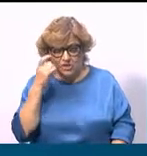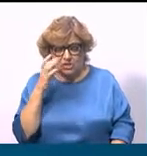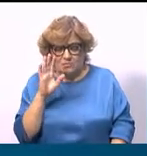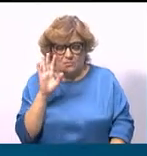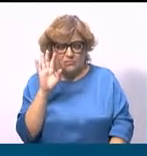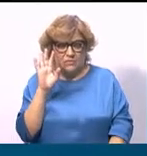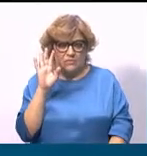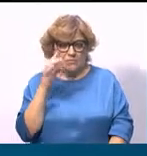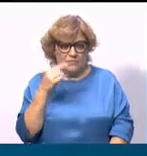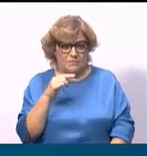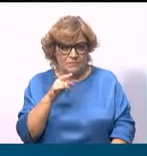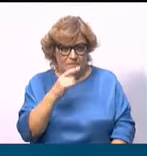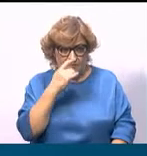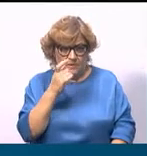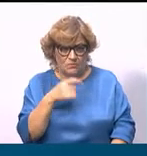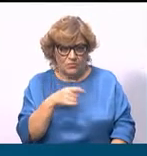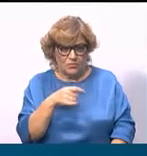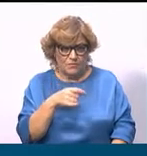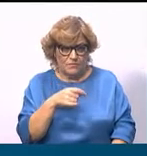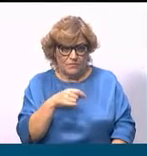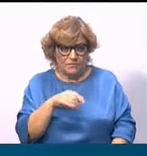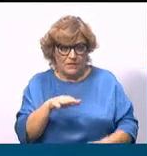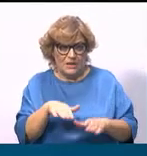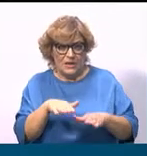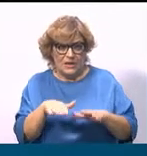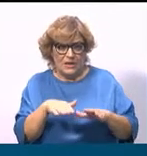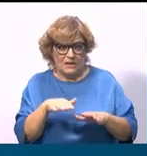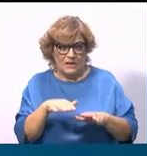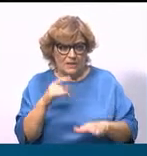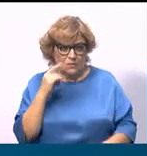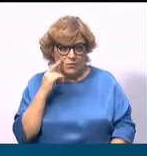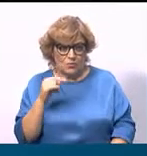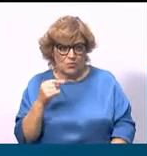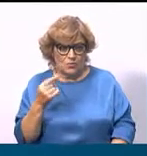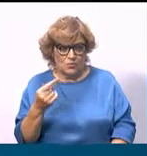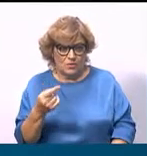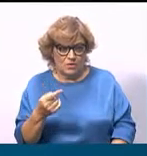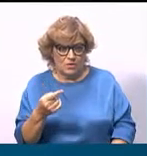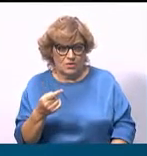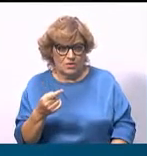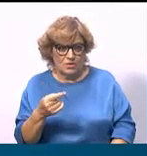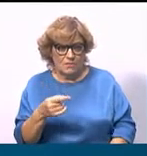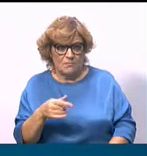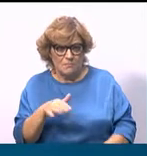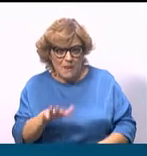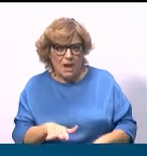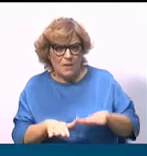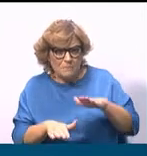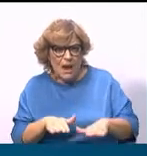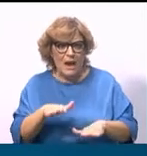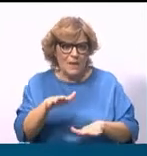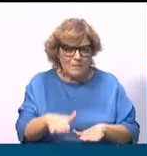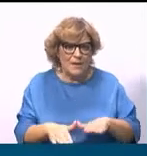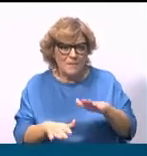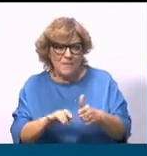é esta pessoa andar diariamente sobre